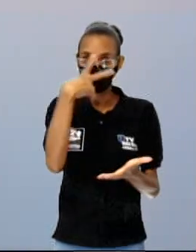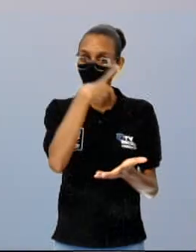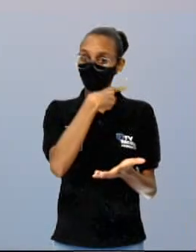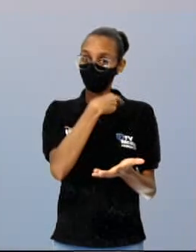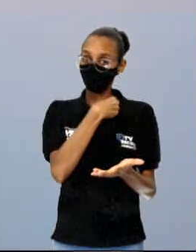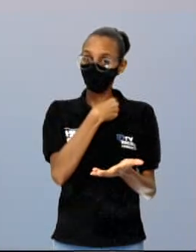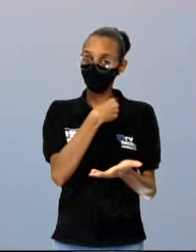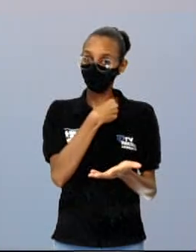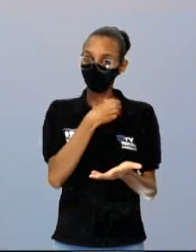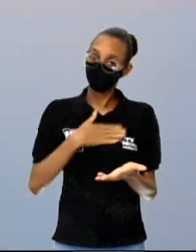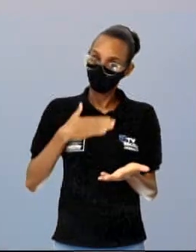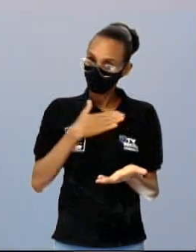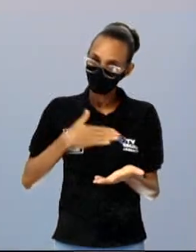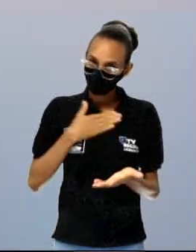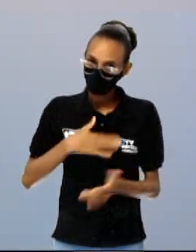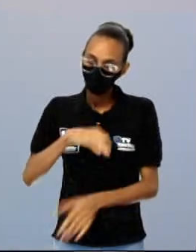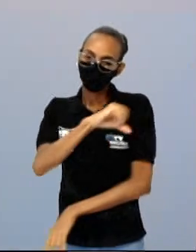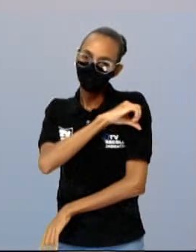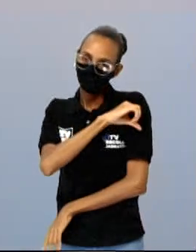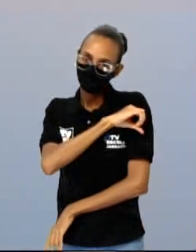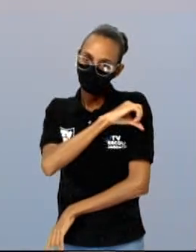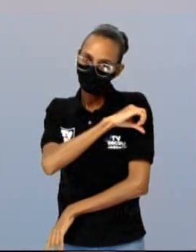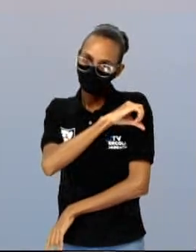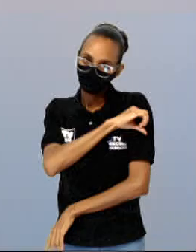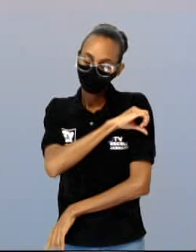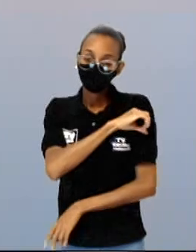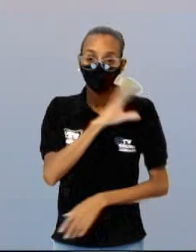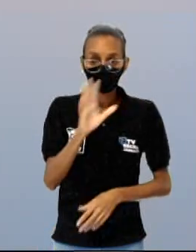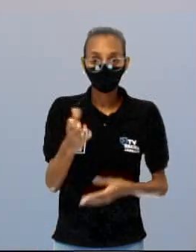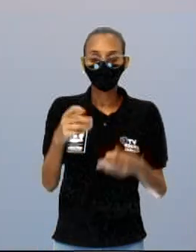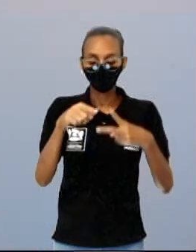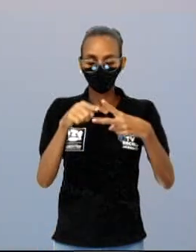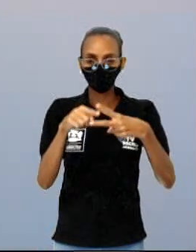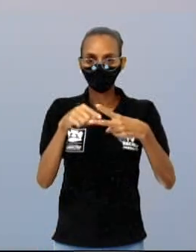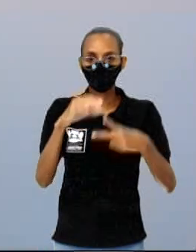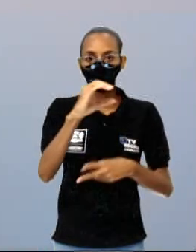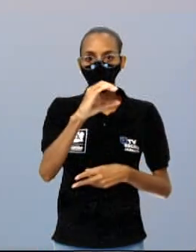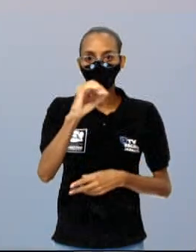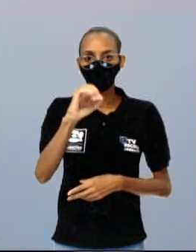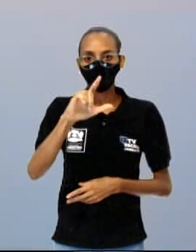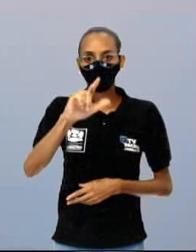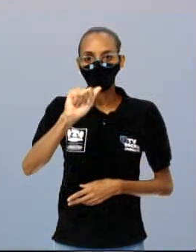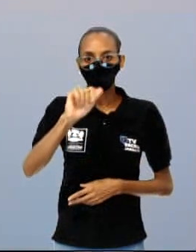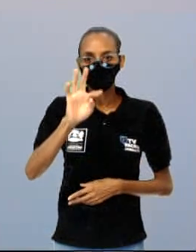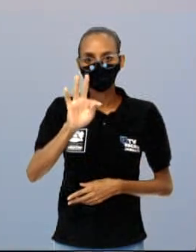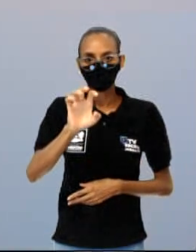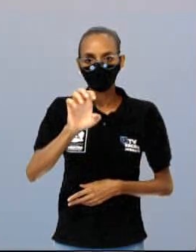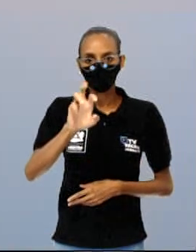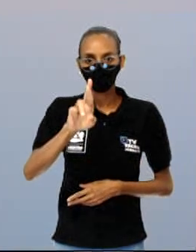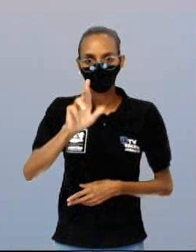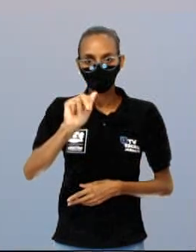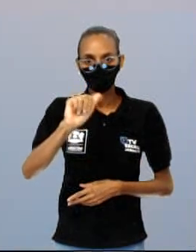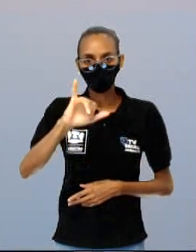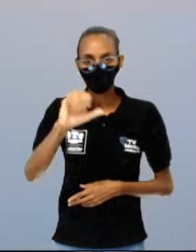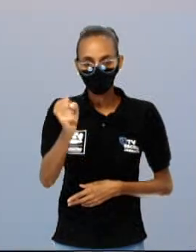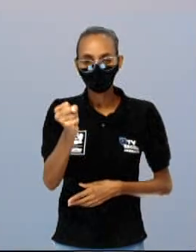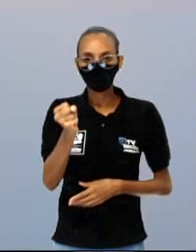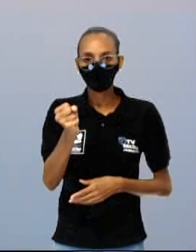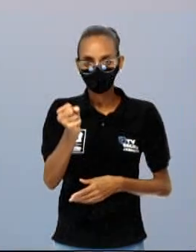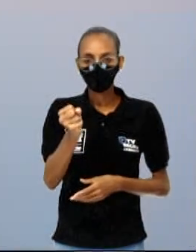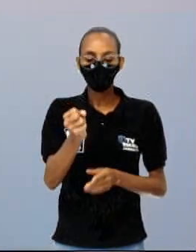nossos queridos concluintes, falamos dos ângulos colaterais, aqueles que estão do mesmo lado